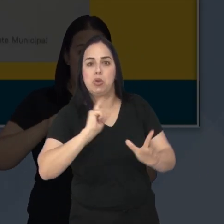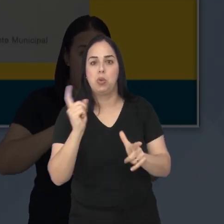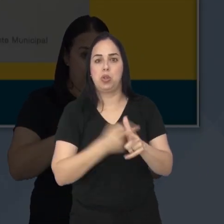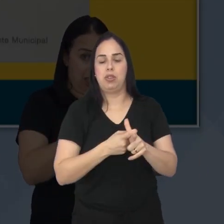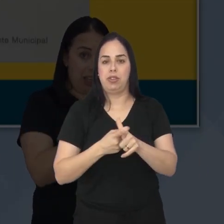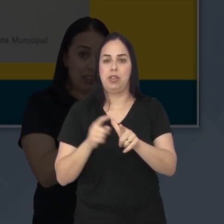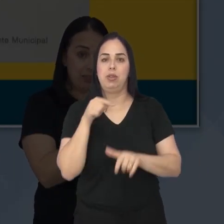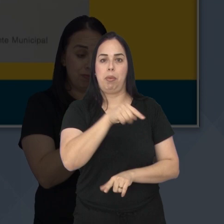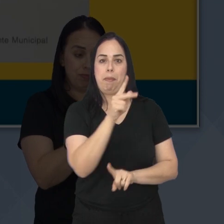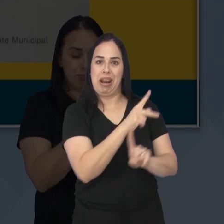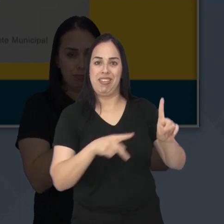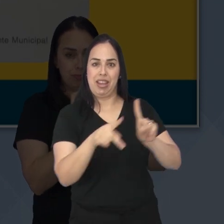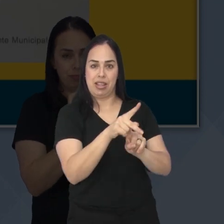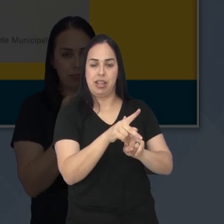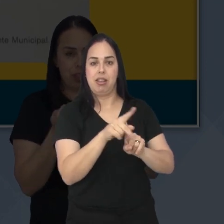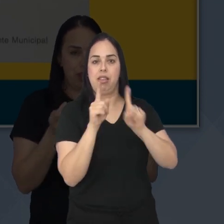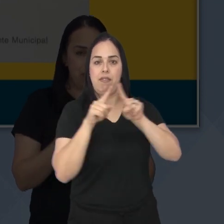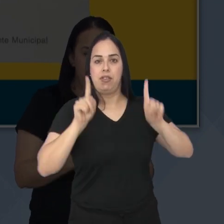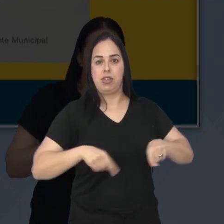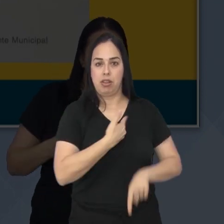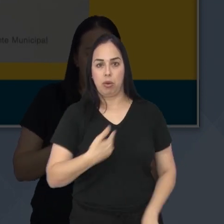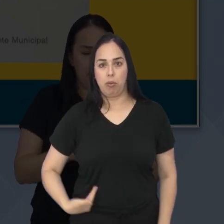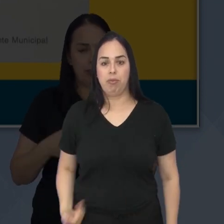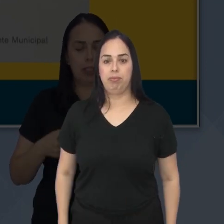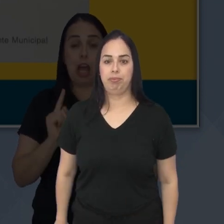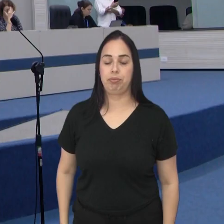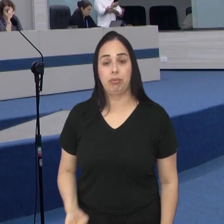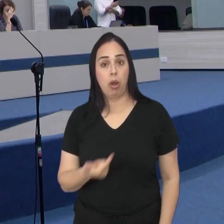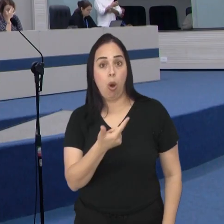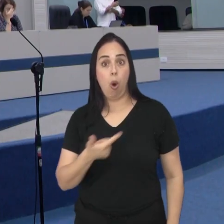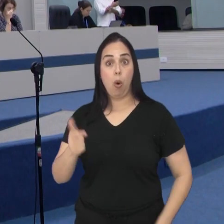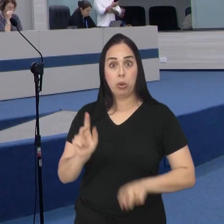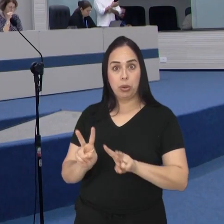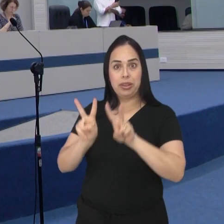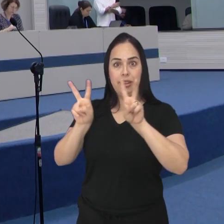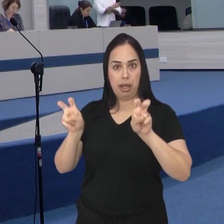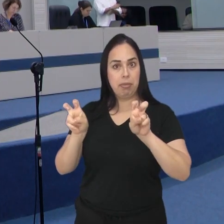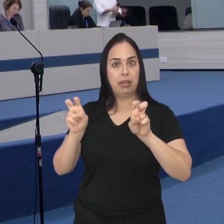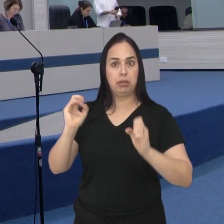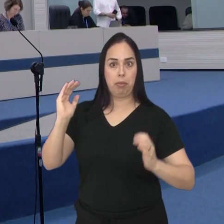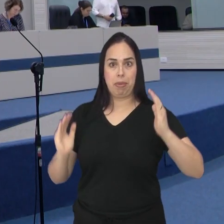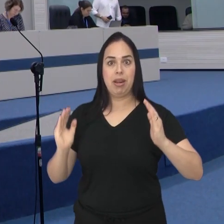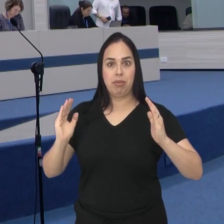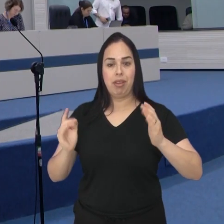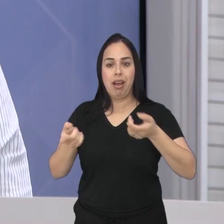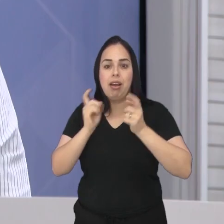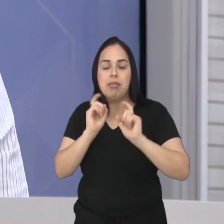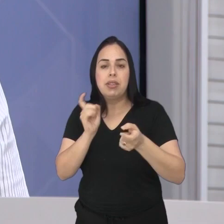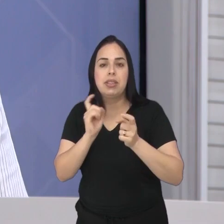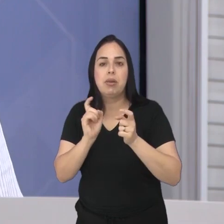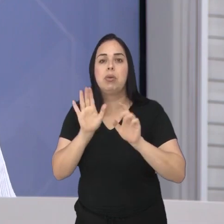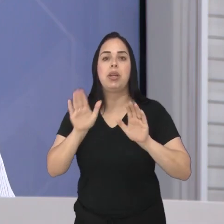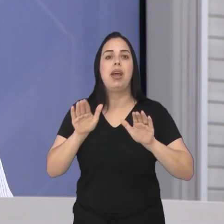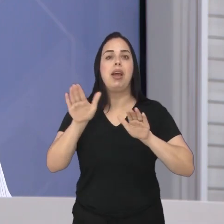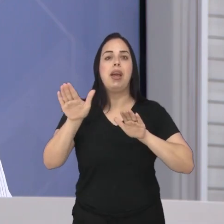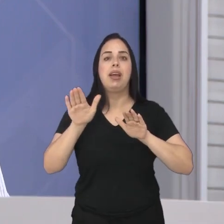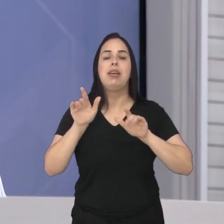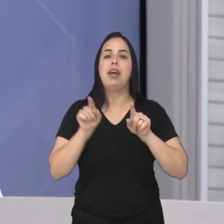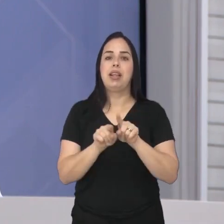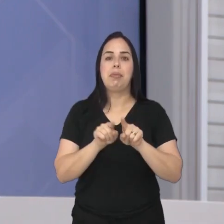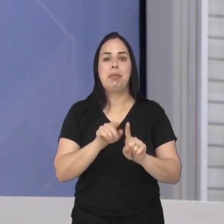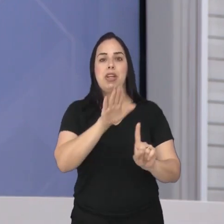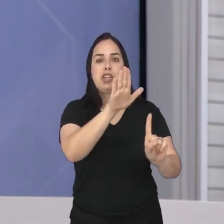Prefeitura com o Instituto de Previdência do Servidor Municipal. Outro tema debatido durante a sessão foi a convocação